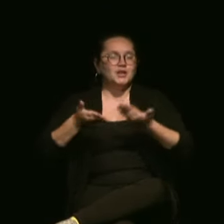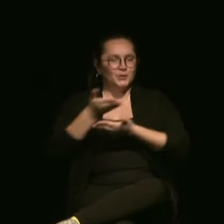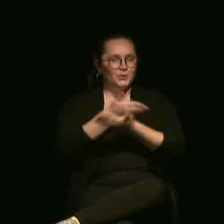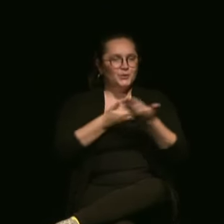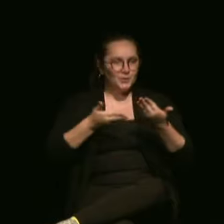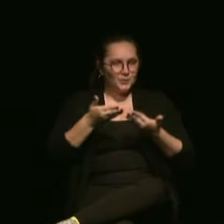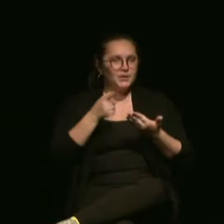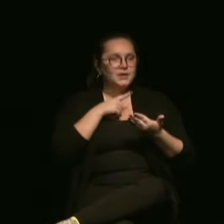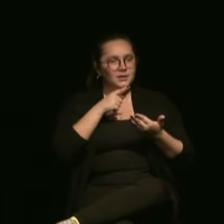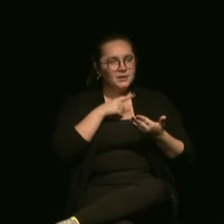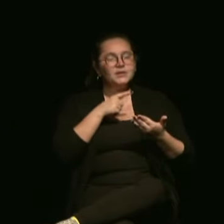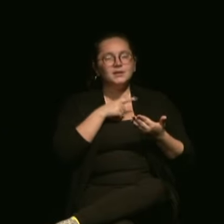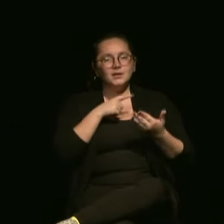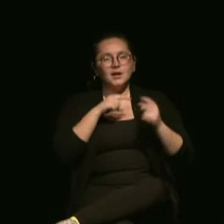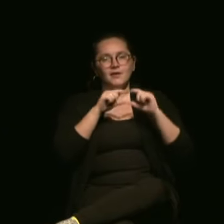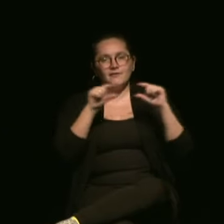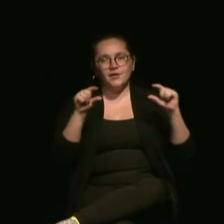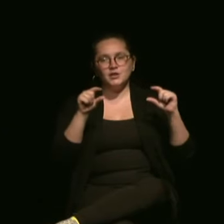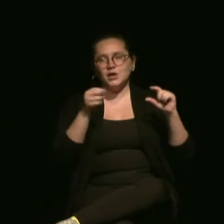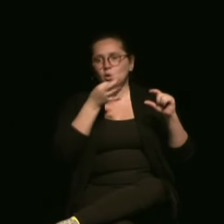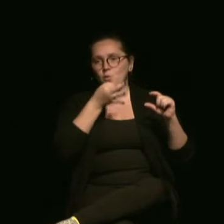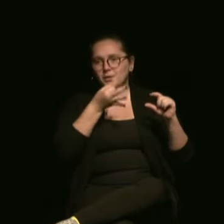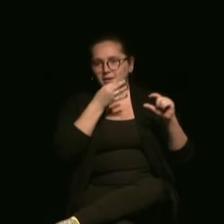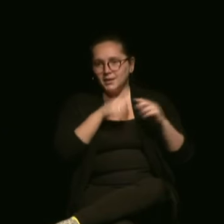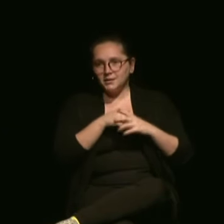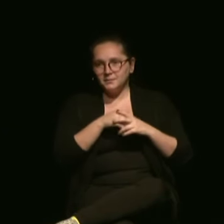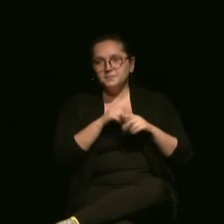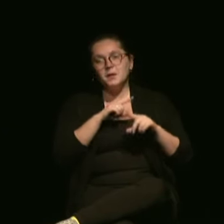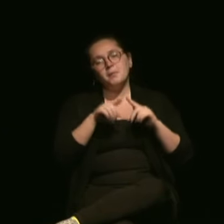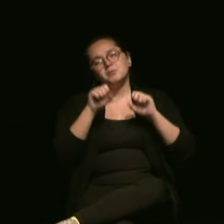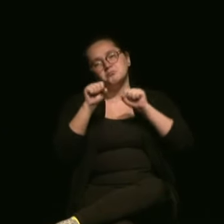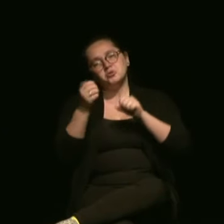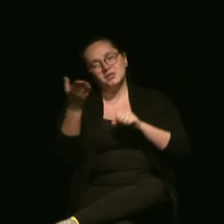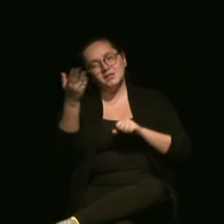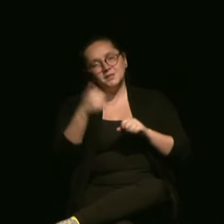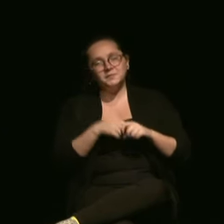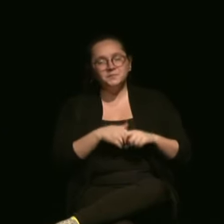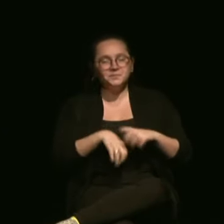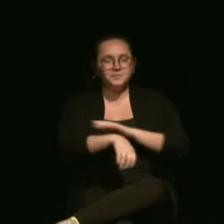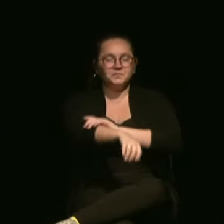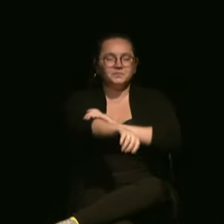das faixas comentadas dos filmes do Coutinho. Mas não é o Carlinhos, mas podia ter sido.